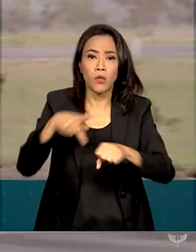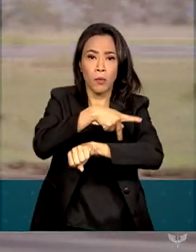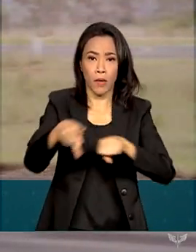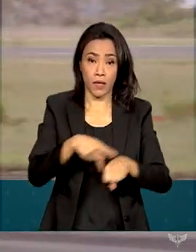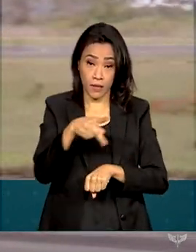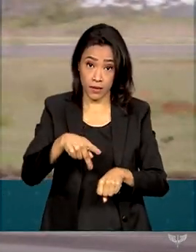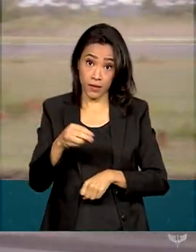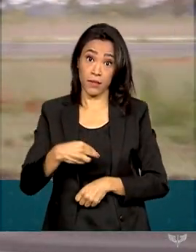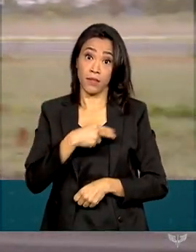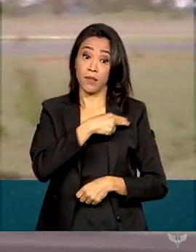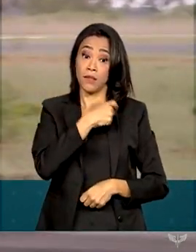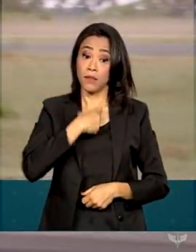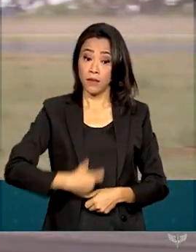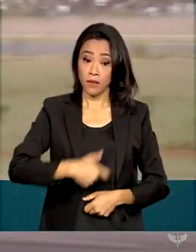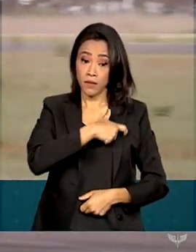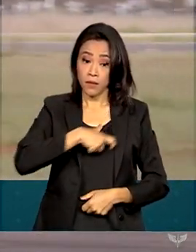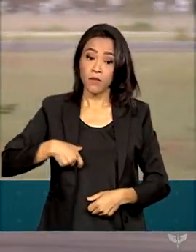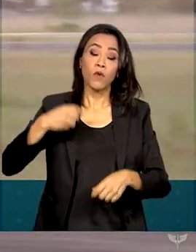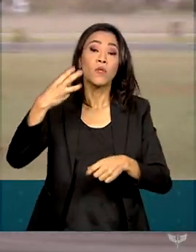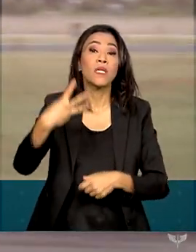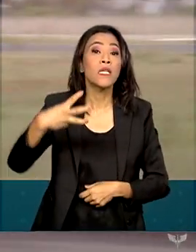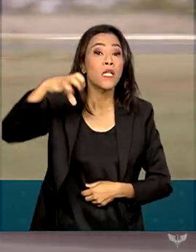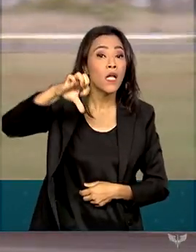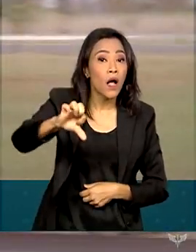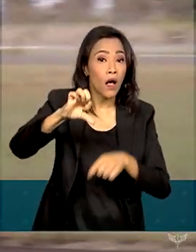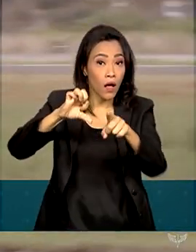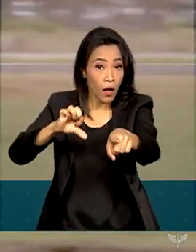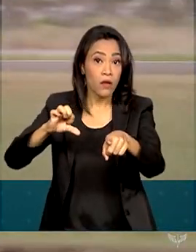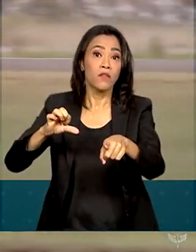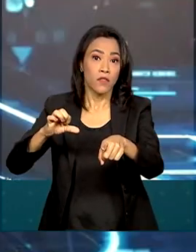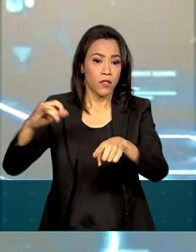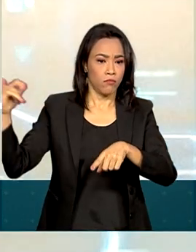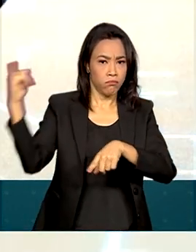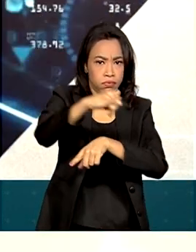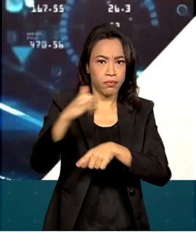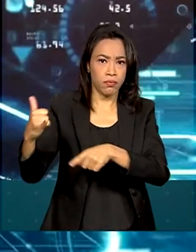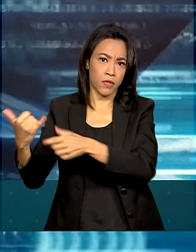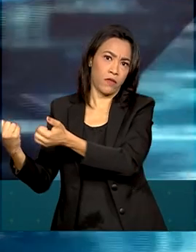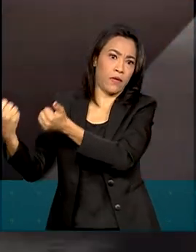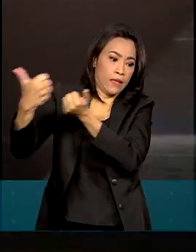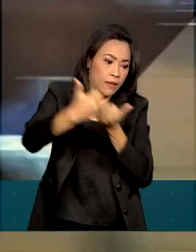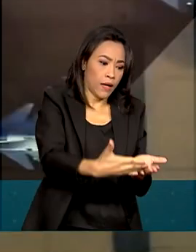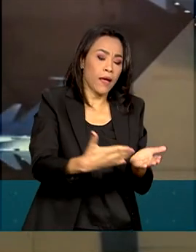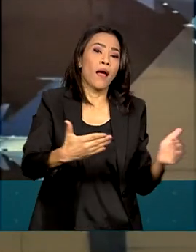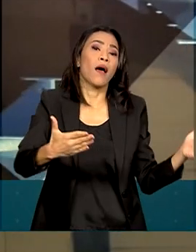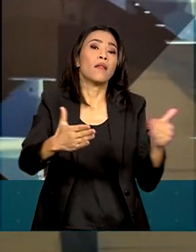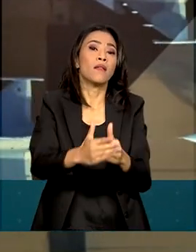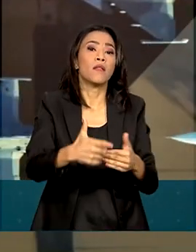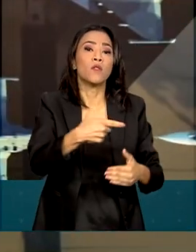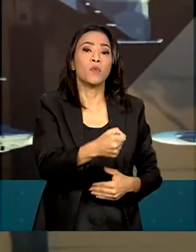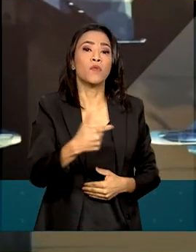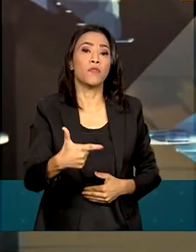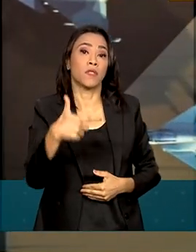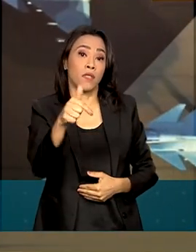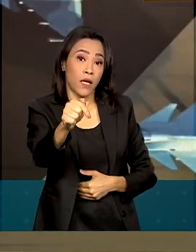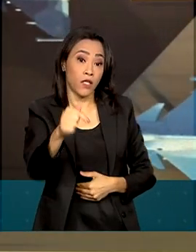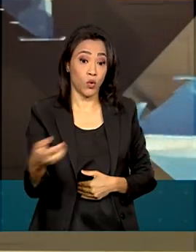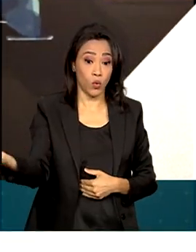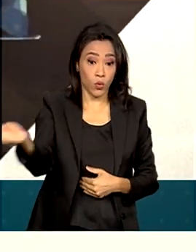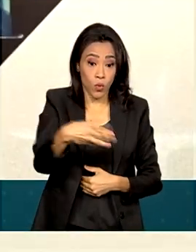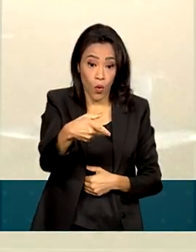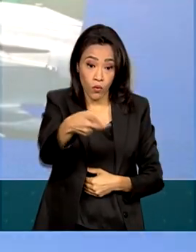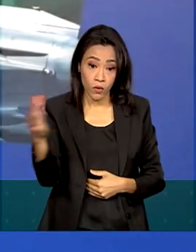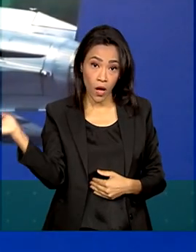gripen de dois modelos que vão ser entregues pela empresa sueca até 2027 os novos